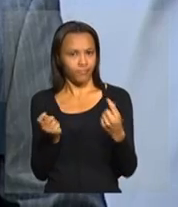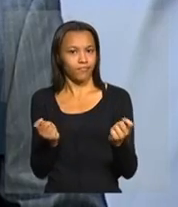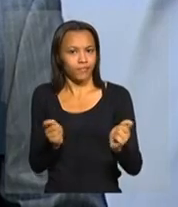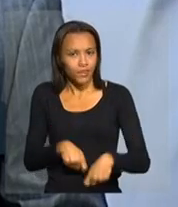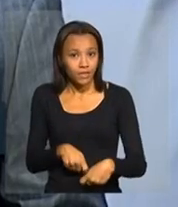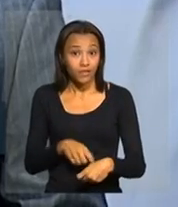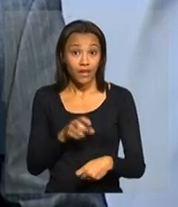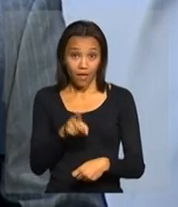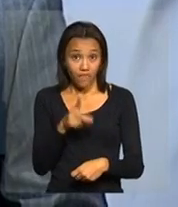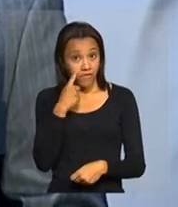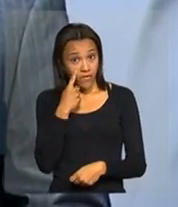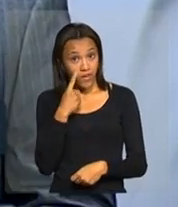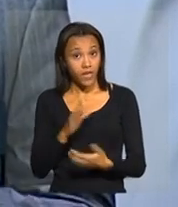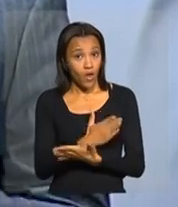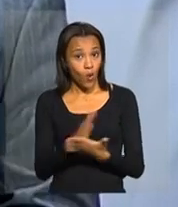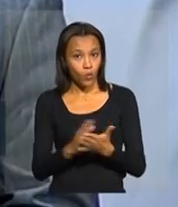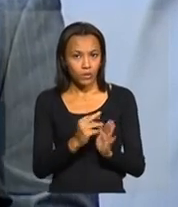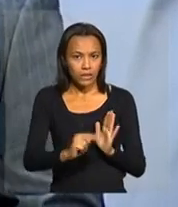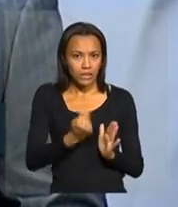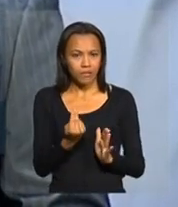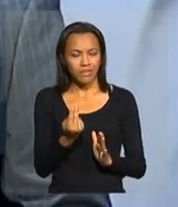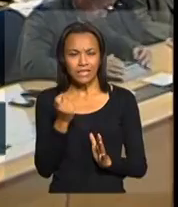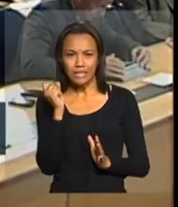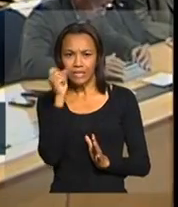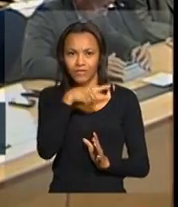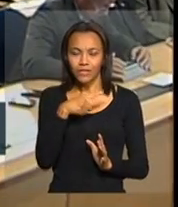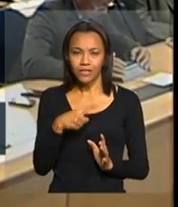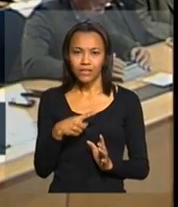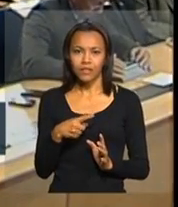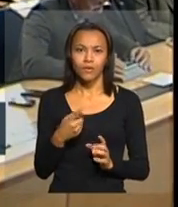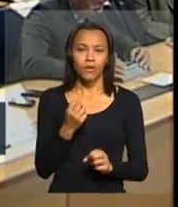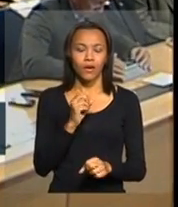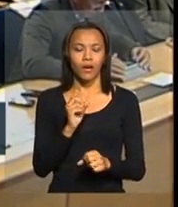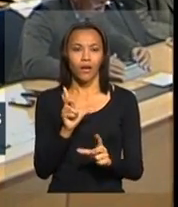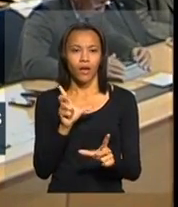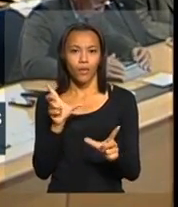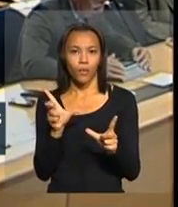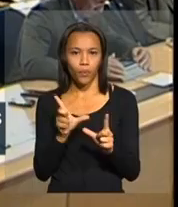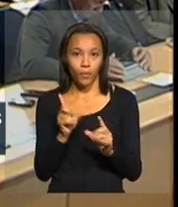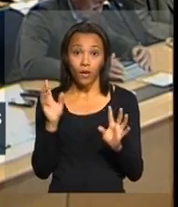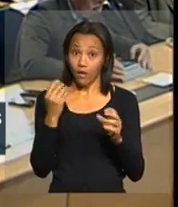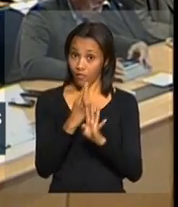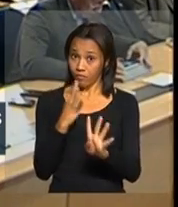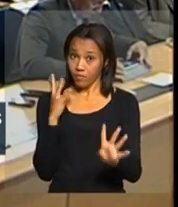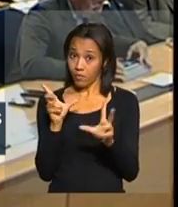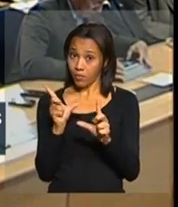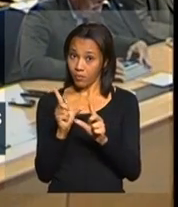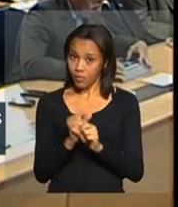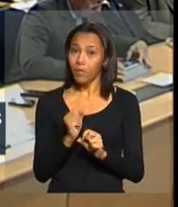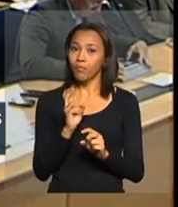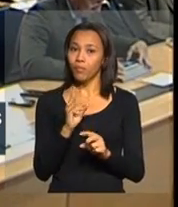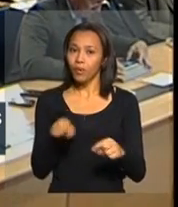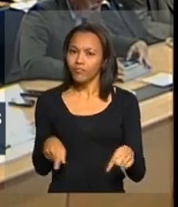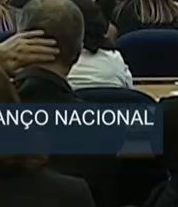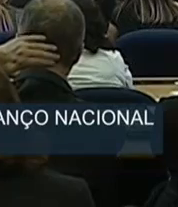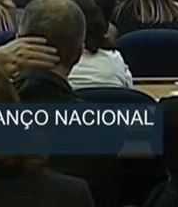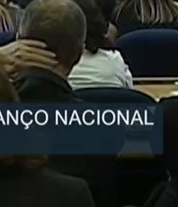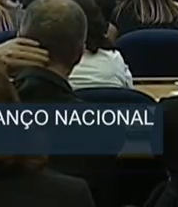alguns tipos de transplante você tenha mais dificuldade de reduzir a fila de espera por conta dessa compatibilidade, né?